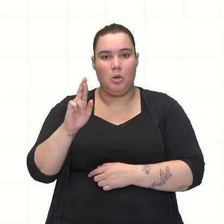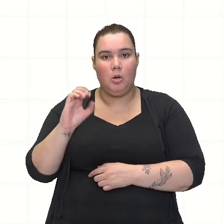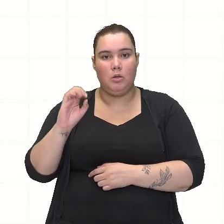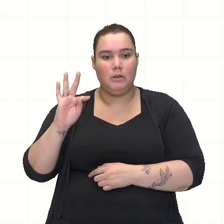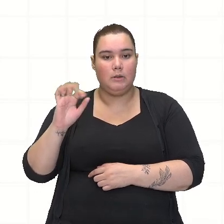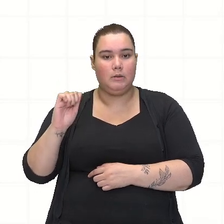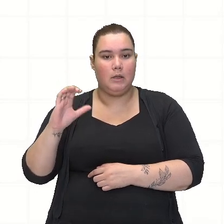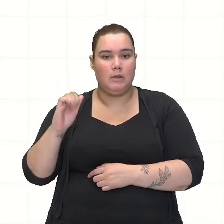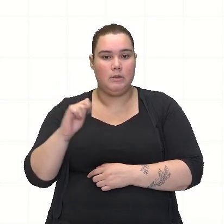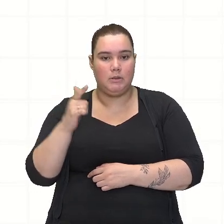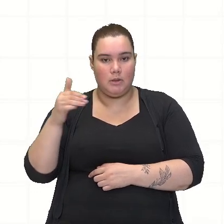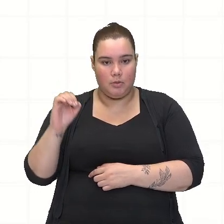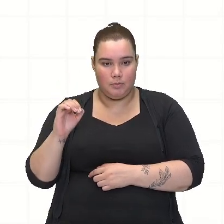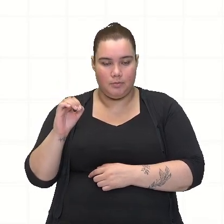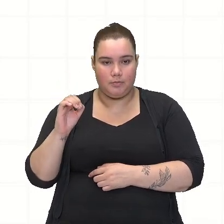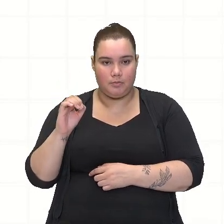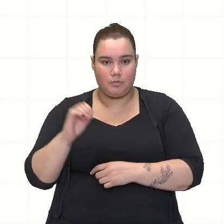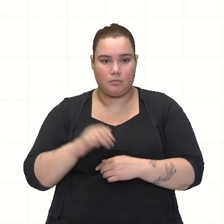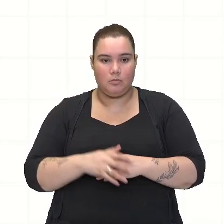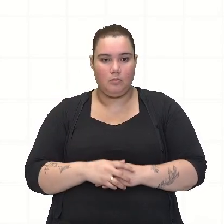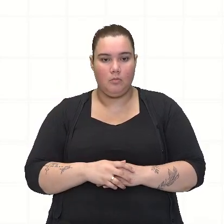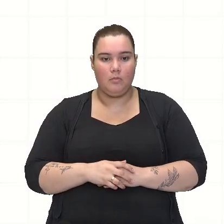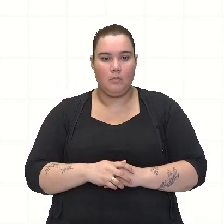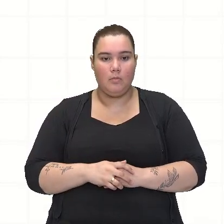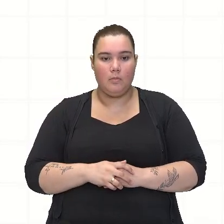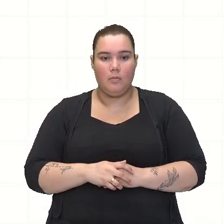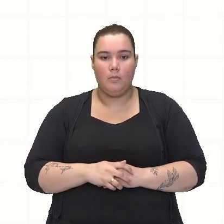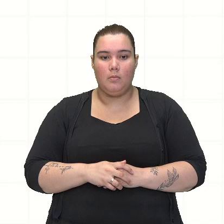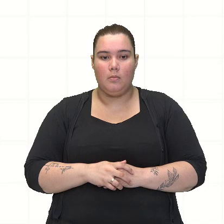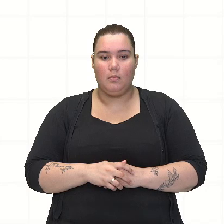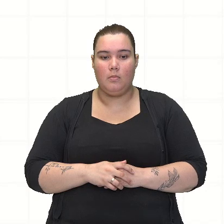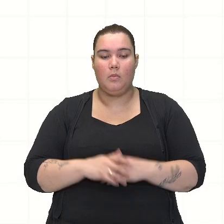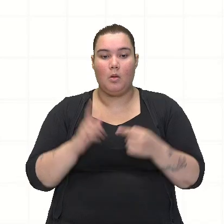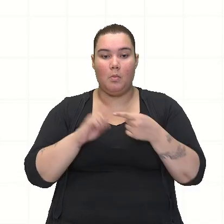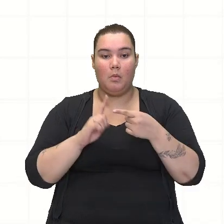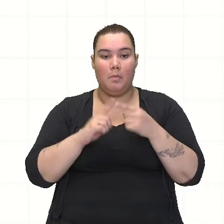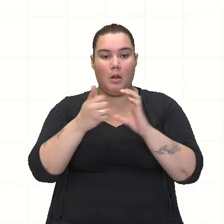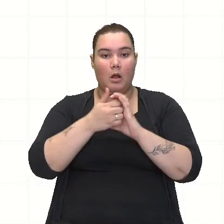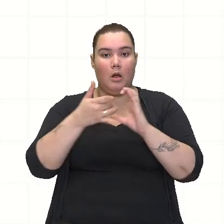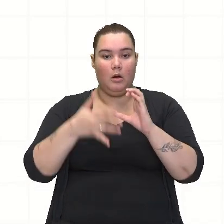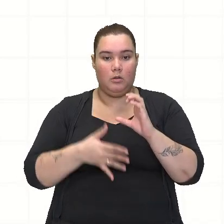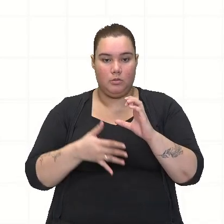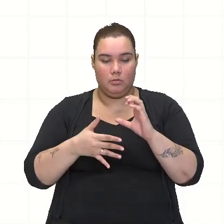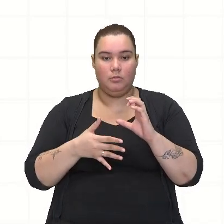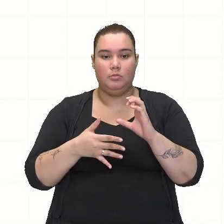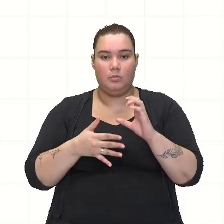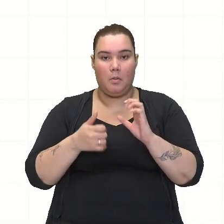primeiro detalhe, olha, a rotação, a característica principal,